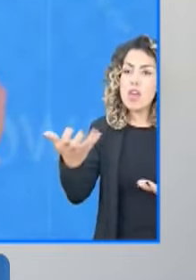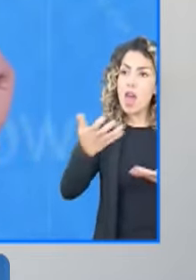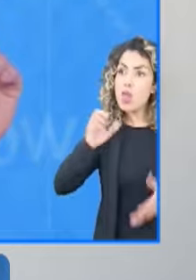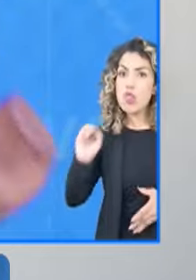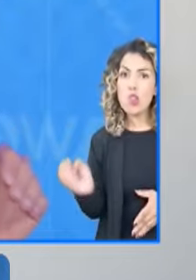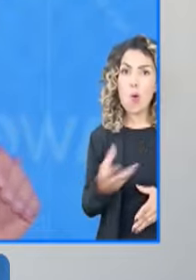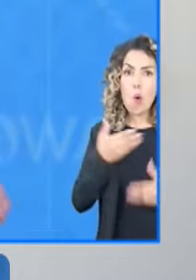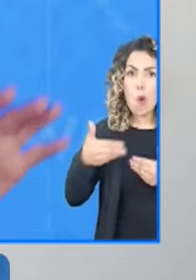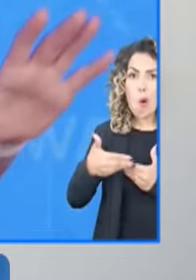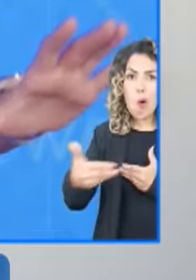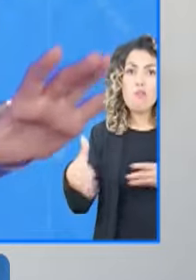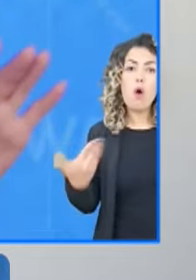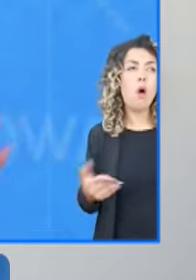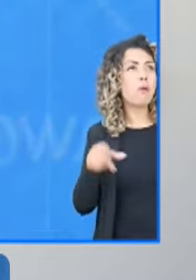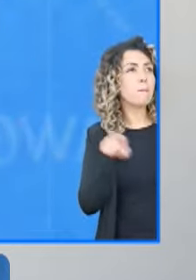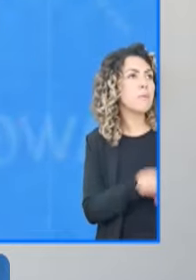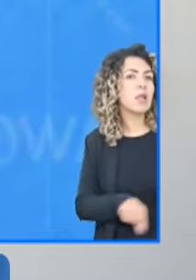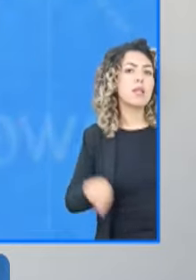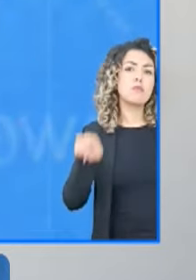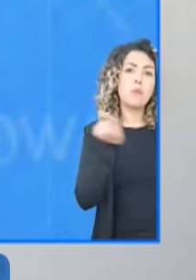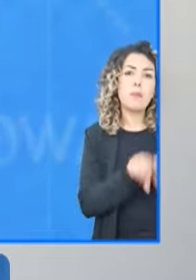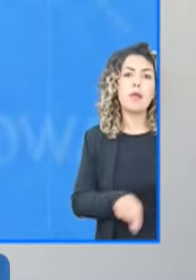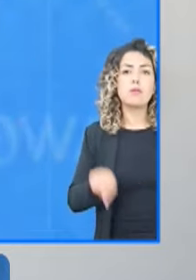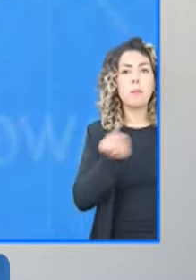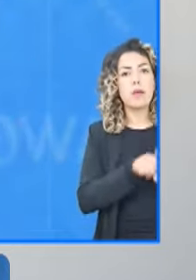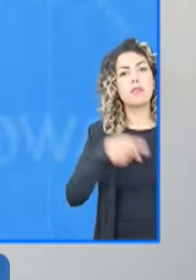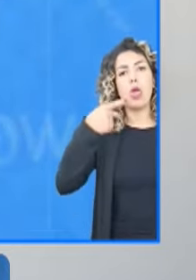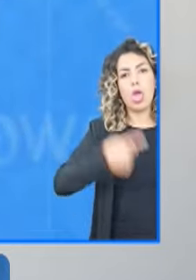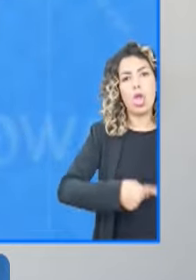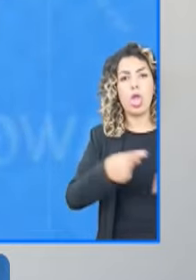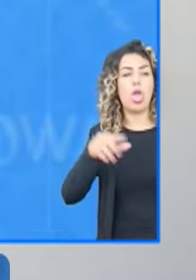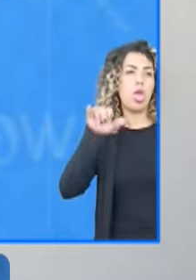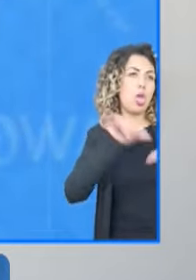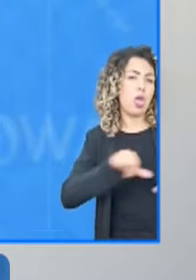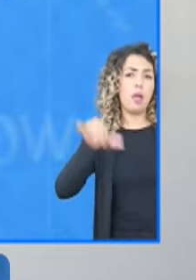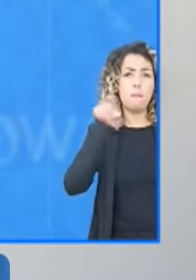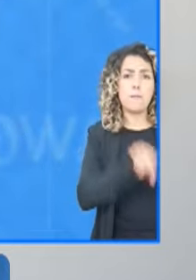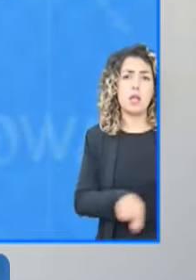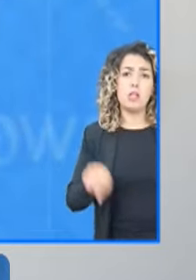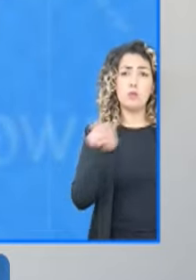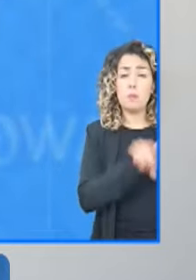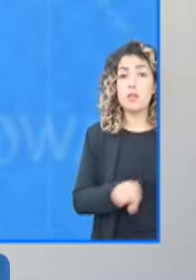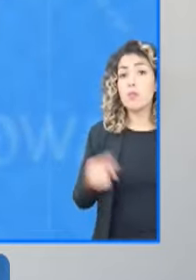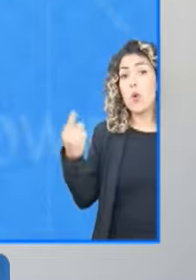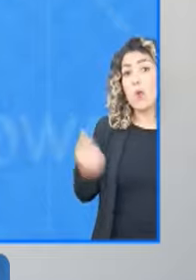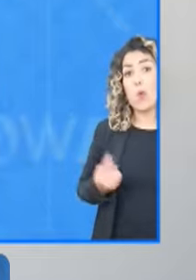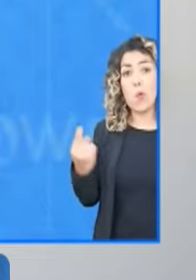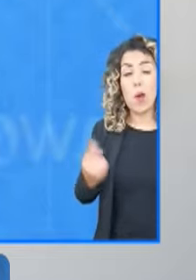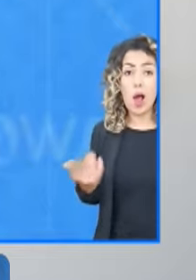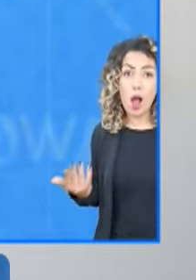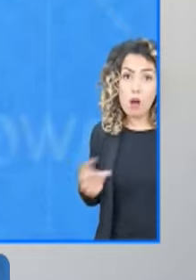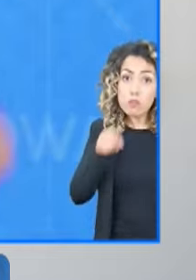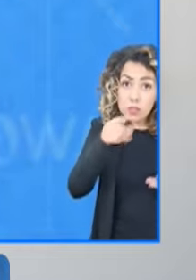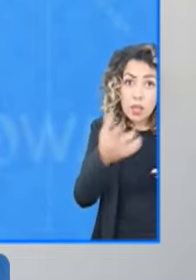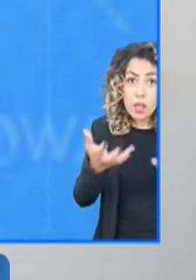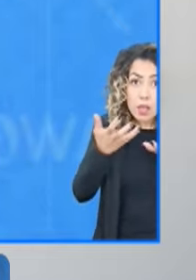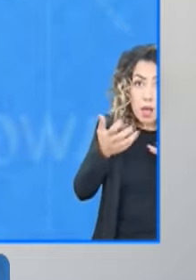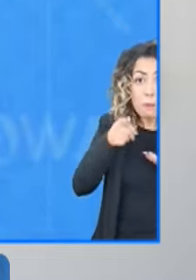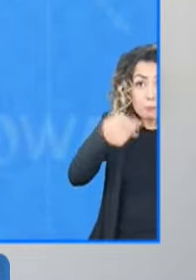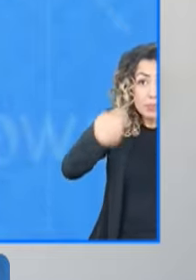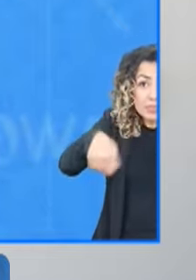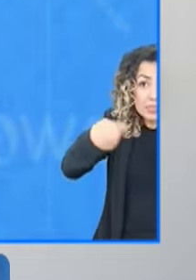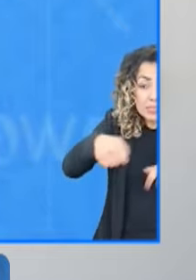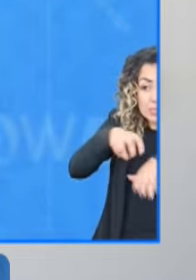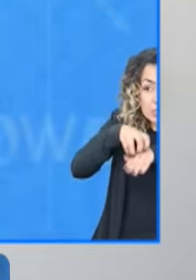o que chama a atenção é o que vai, de alguma maneira, direcionar os holofotes. Então, a pesquisa da Datafolha vem amanhã para, de alguma